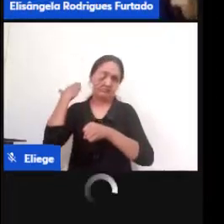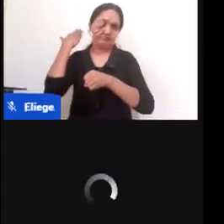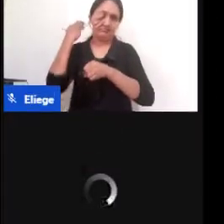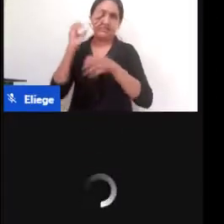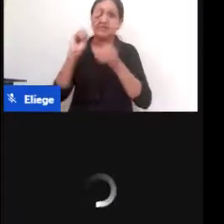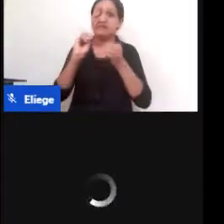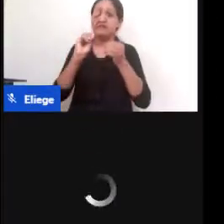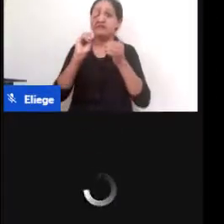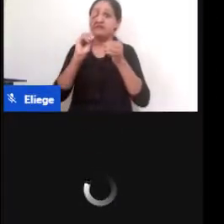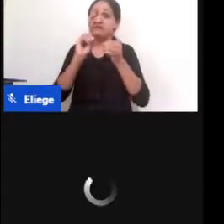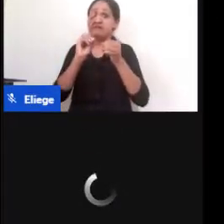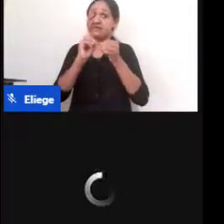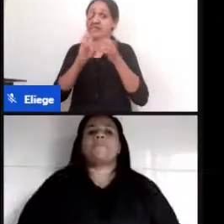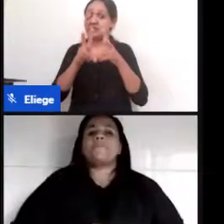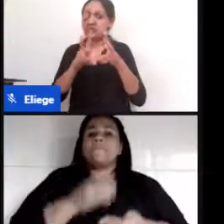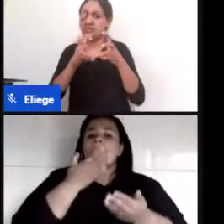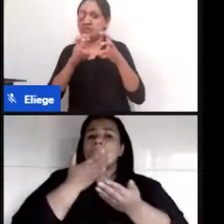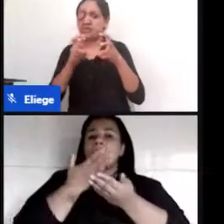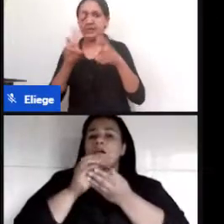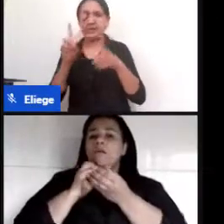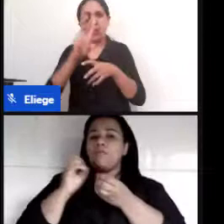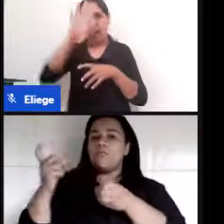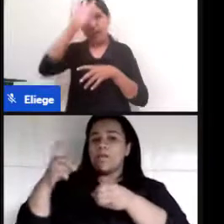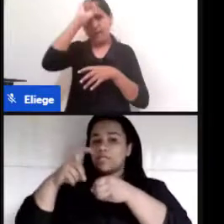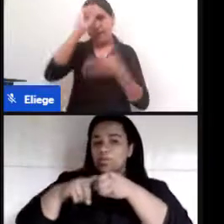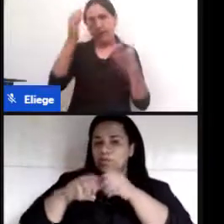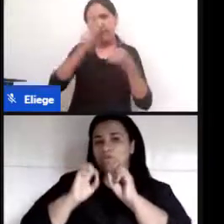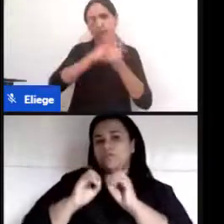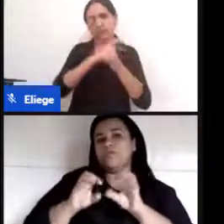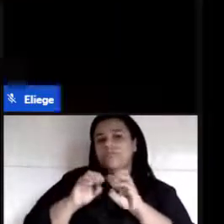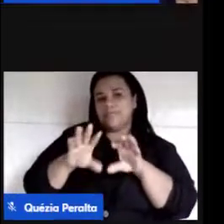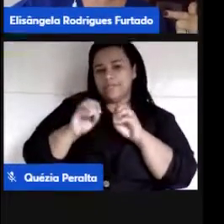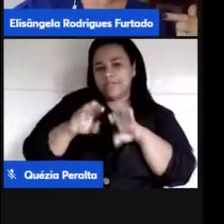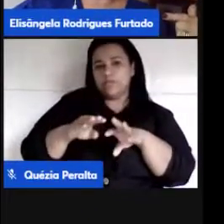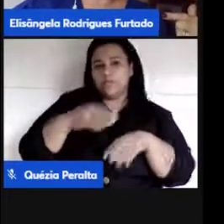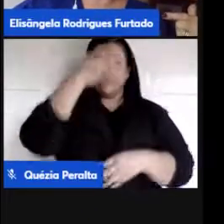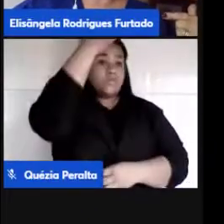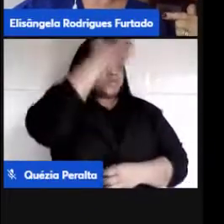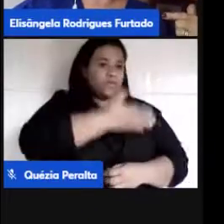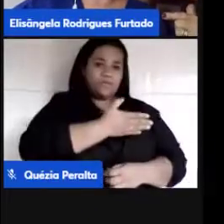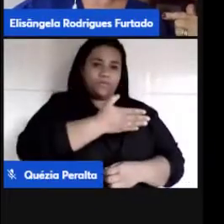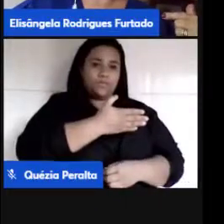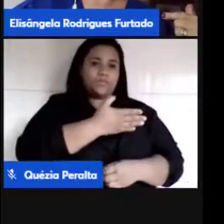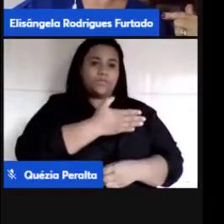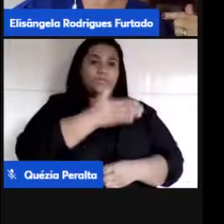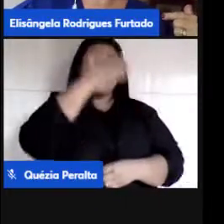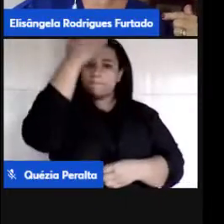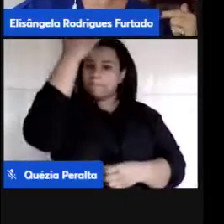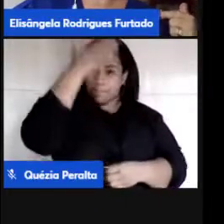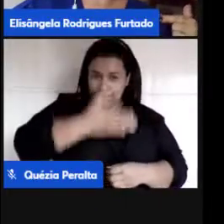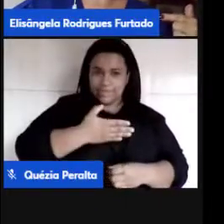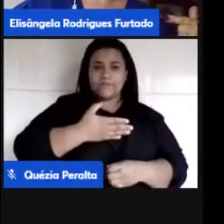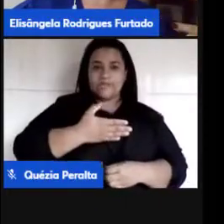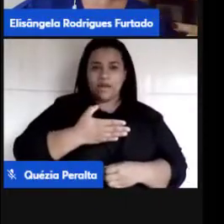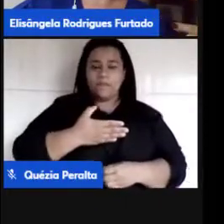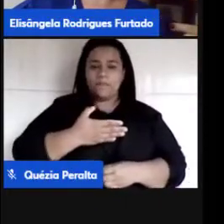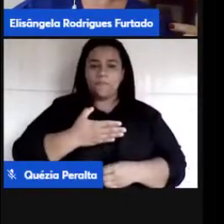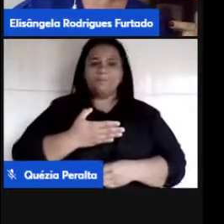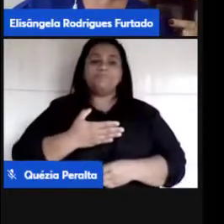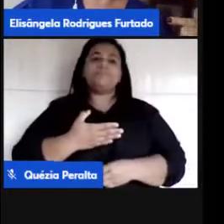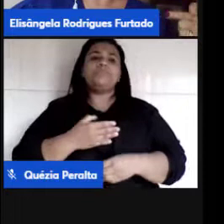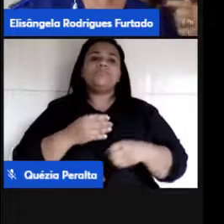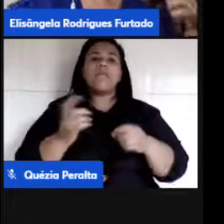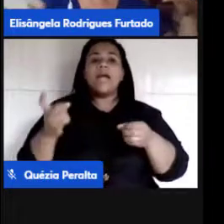esse período de pandemia, ou não foram adquiridas de forma que esse